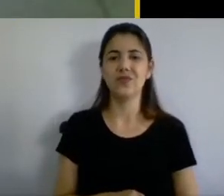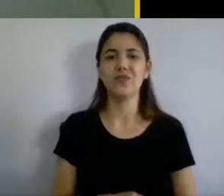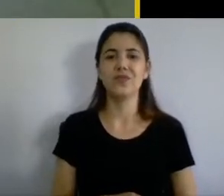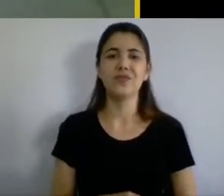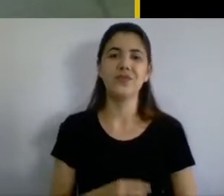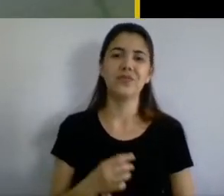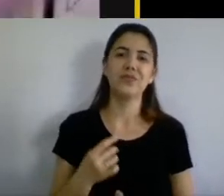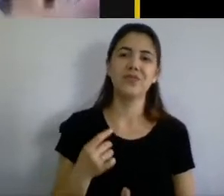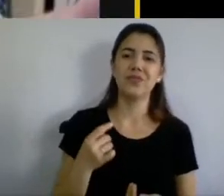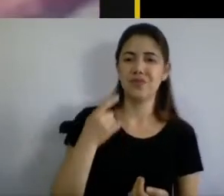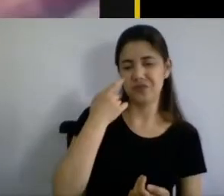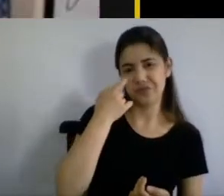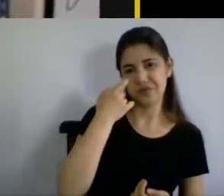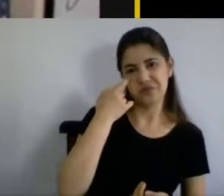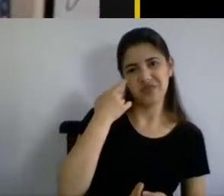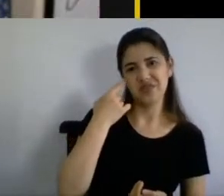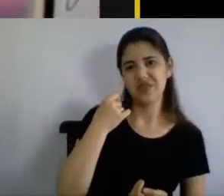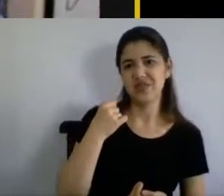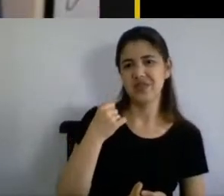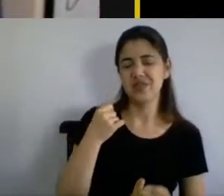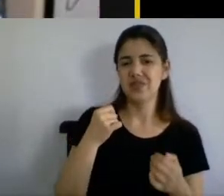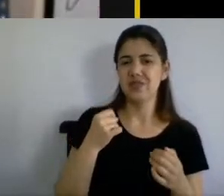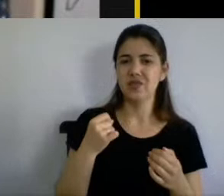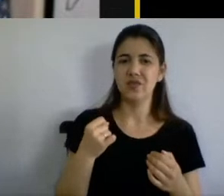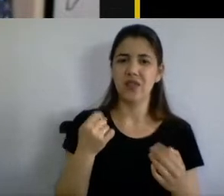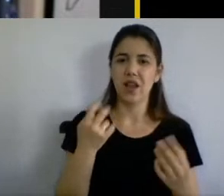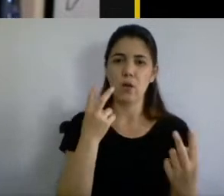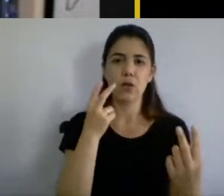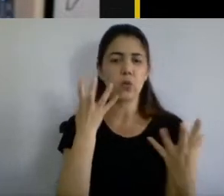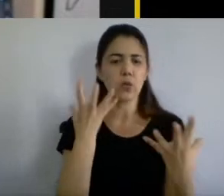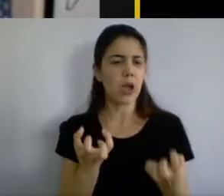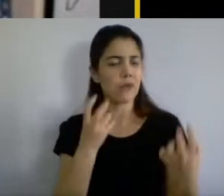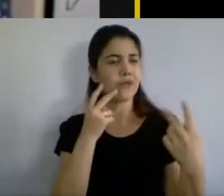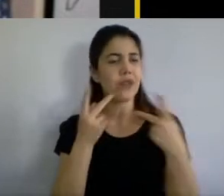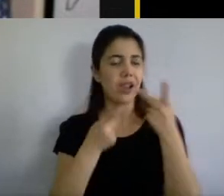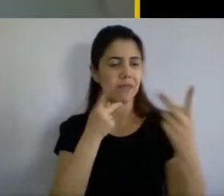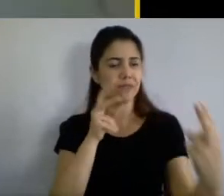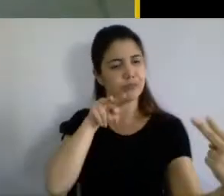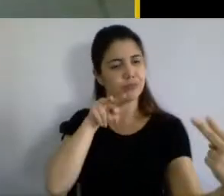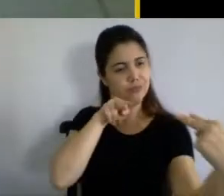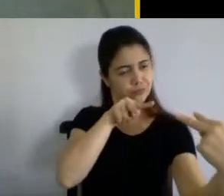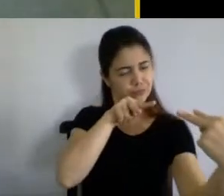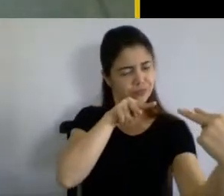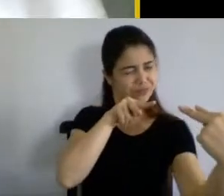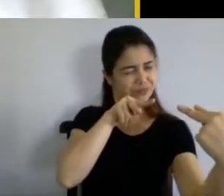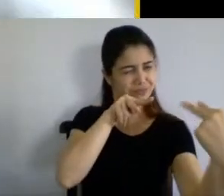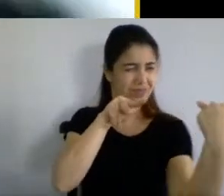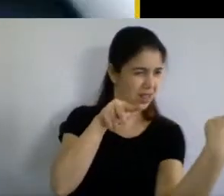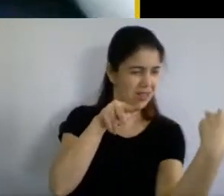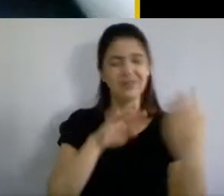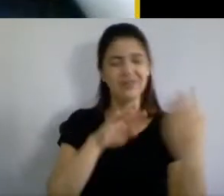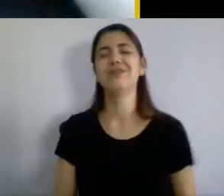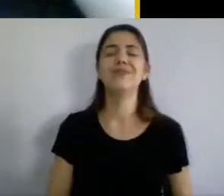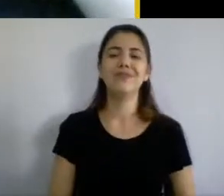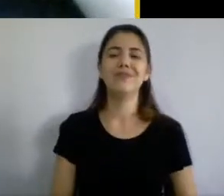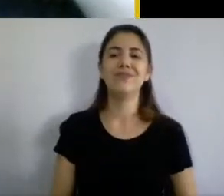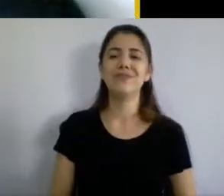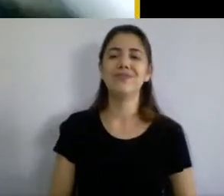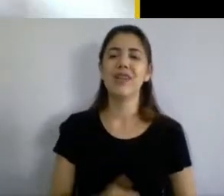ser posto pro omatona, quer dizer, na frente do olho. Sim. Agora vou fazer outra questão